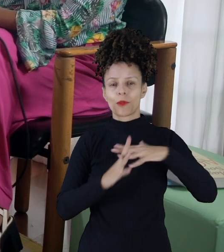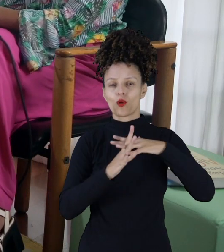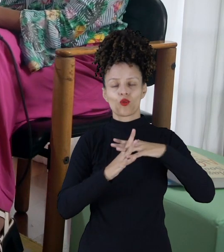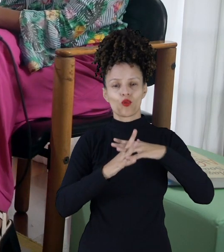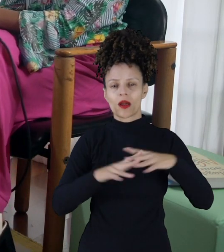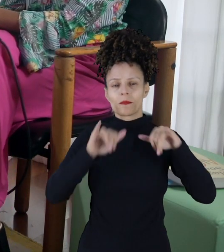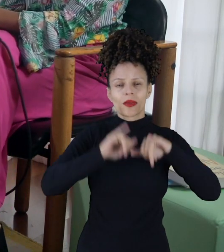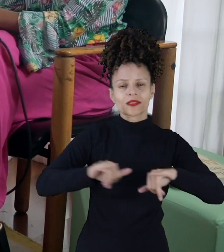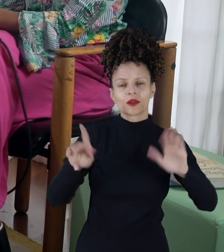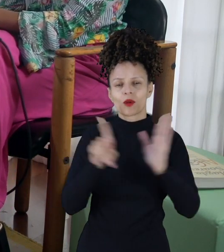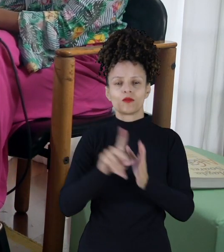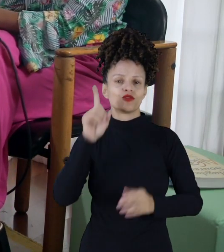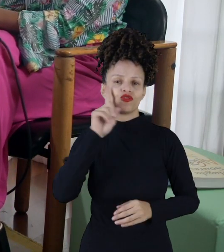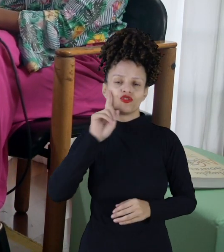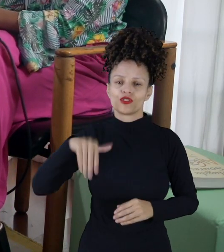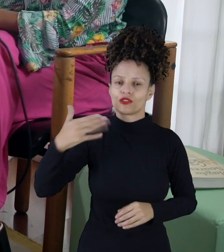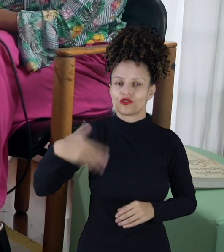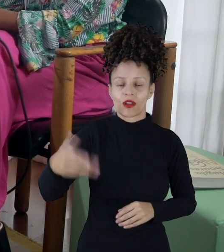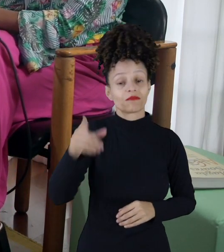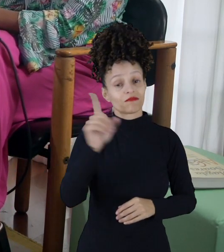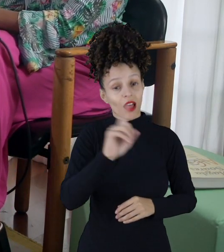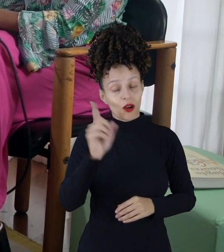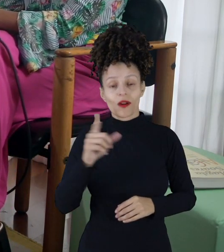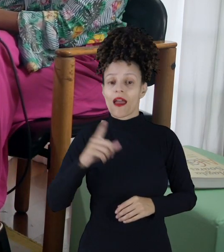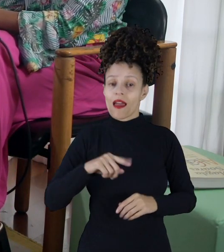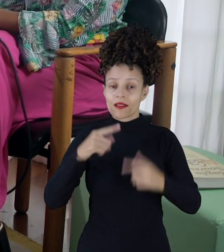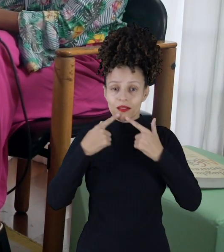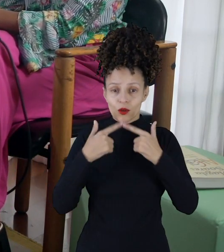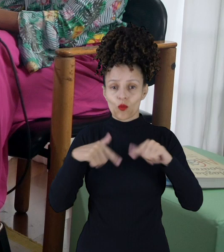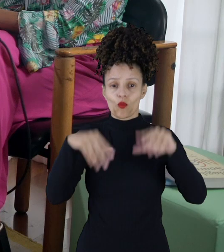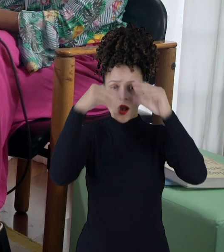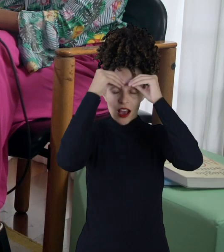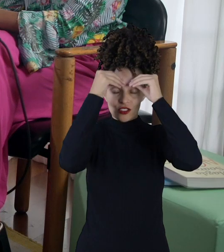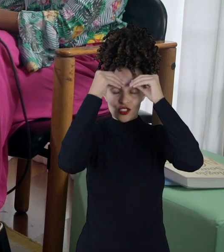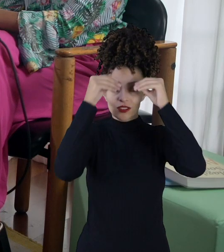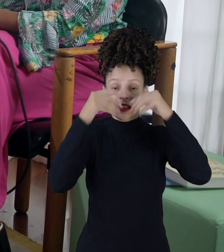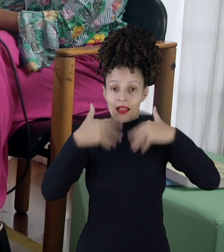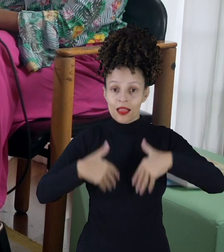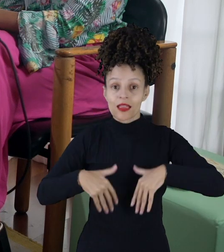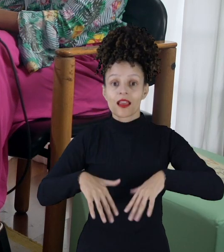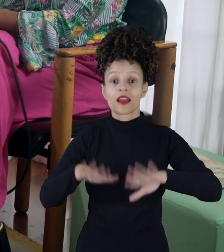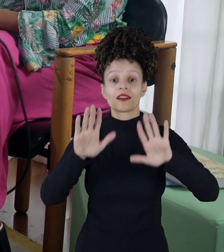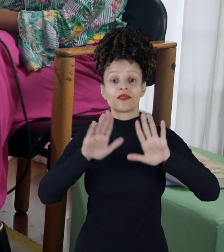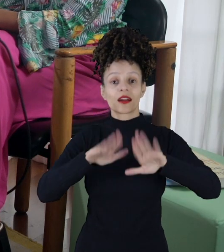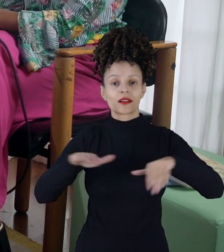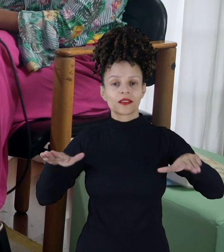muito além da mensagem do dia a dia, né? É uma linguagem que a